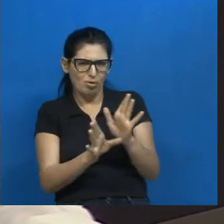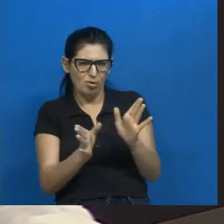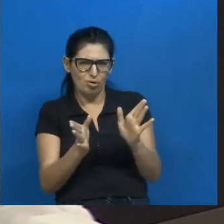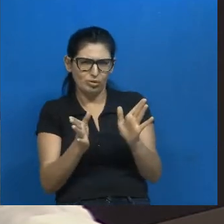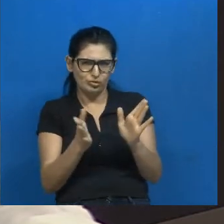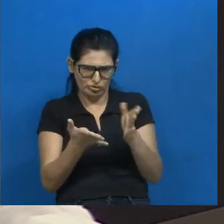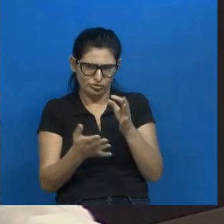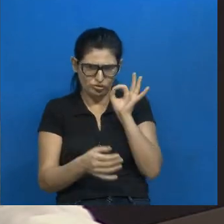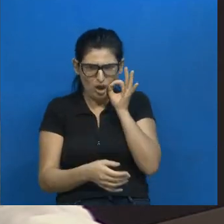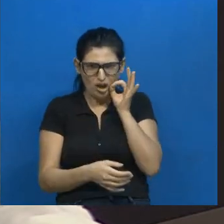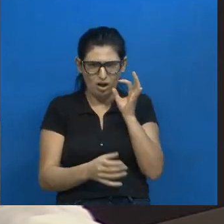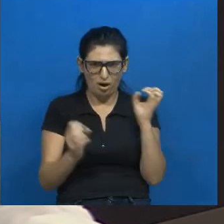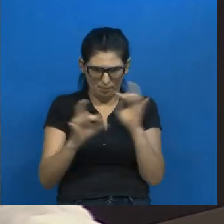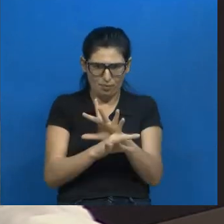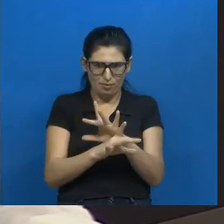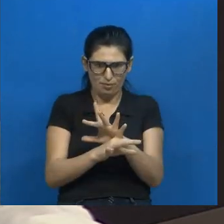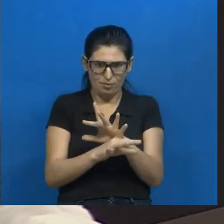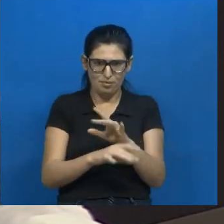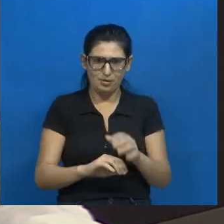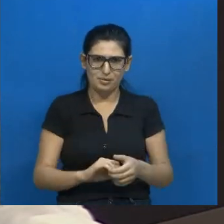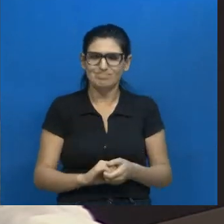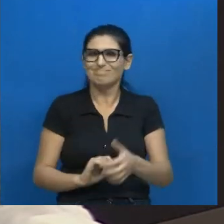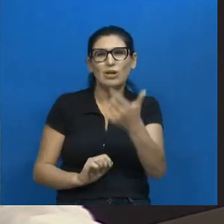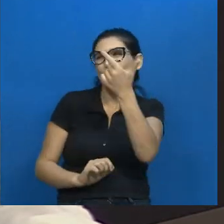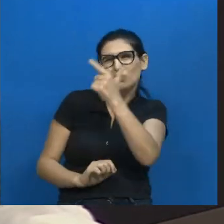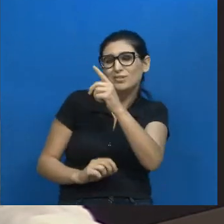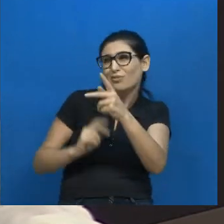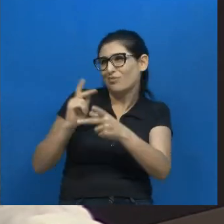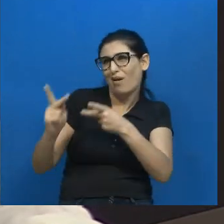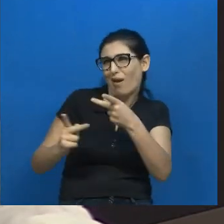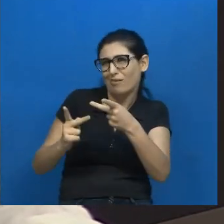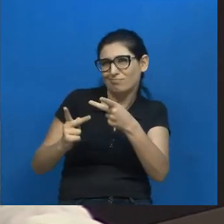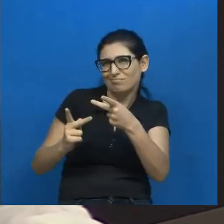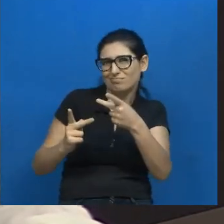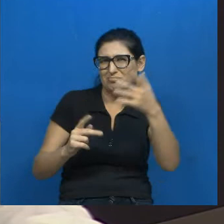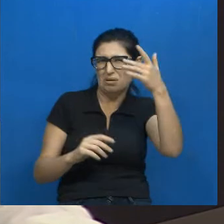Então Pode falar.